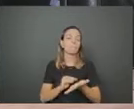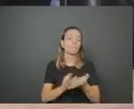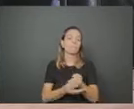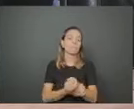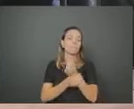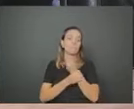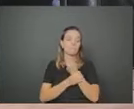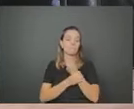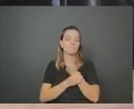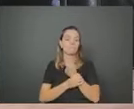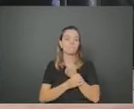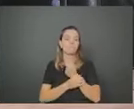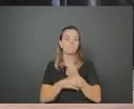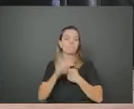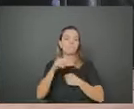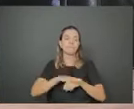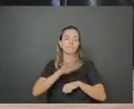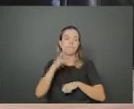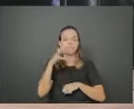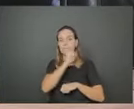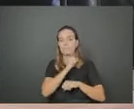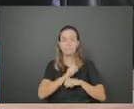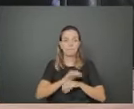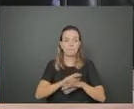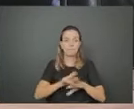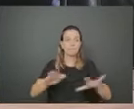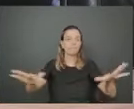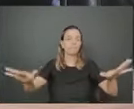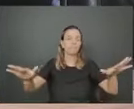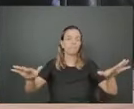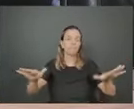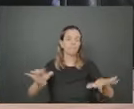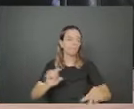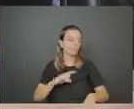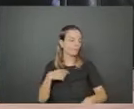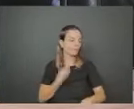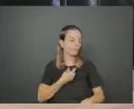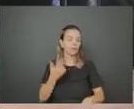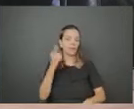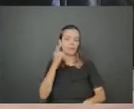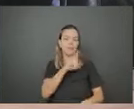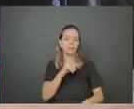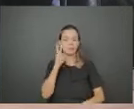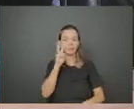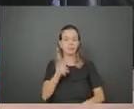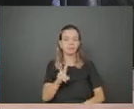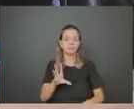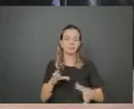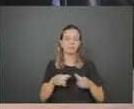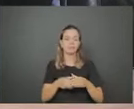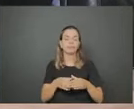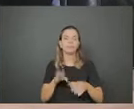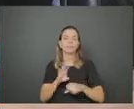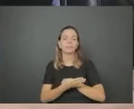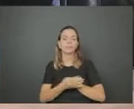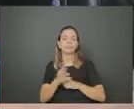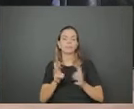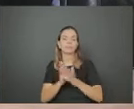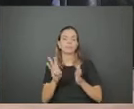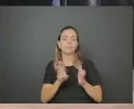mais rapidez. Né, basta que a gente vê num grupo de bairro, por exemplo, né, grupo de WhatsApp de bairro. Então, as pessoas